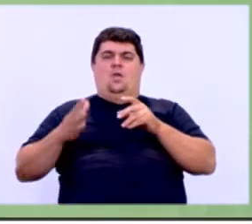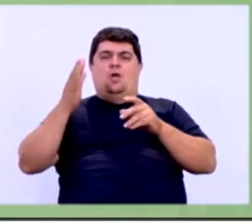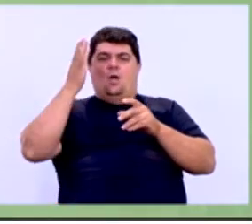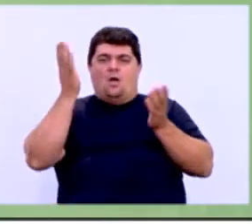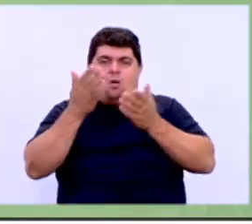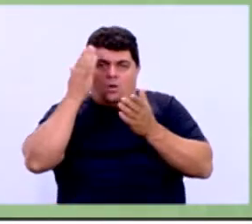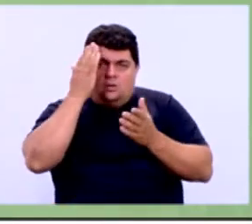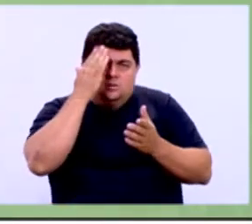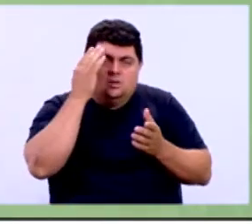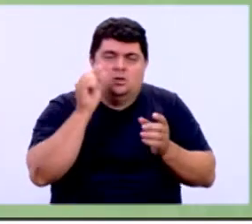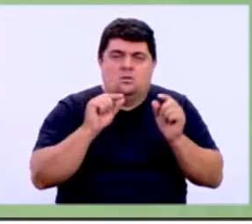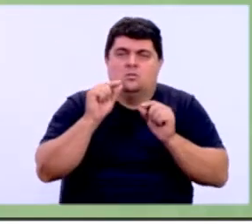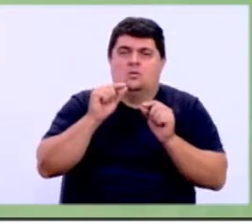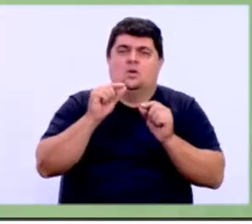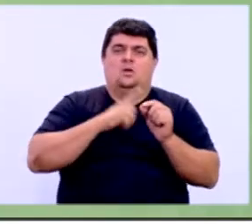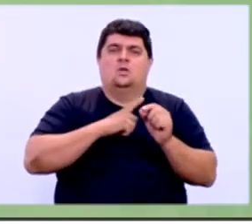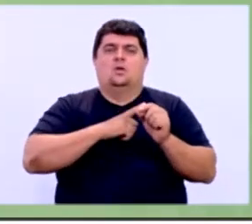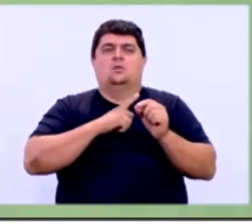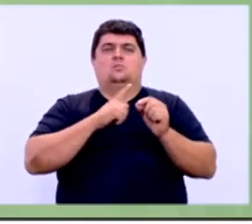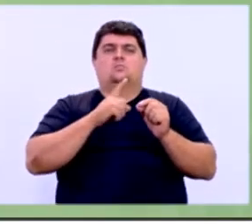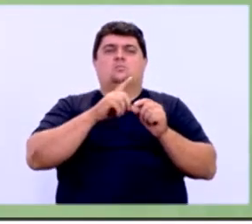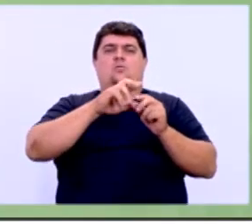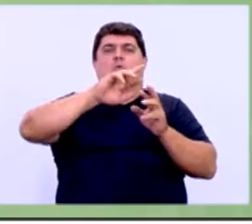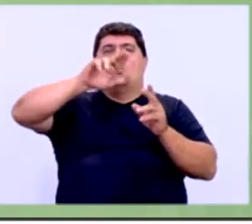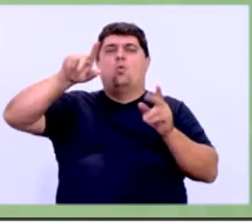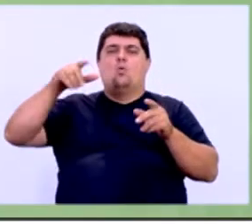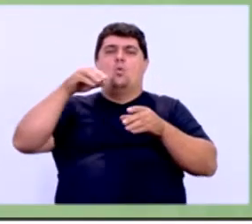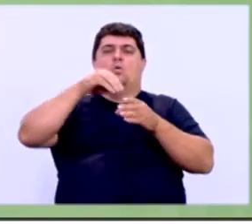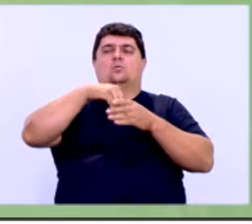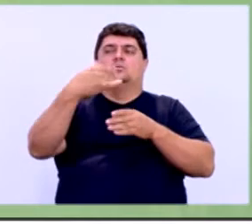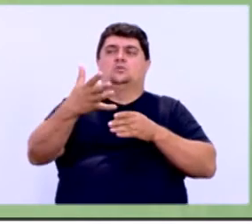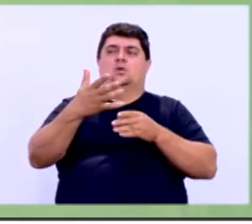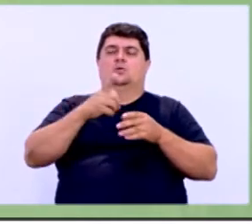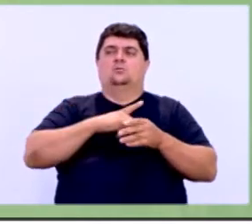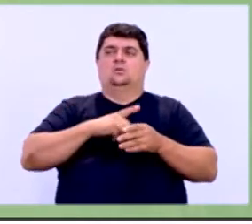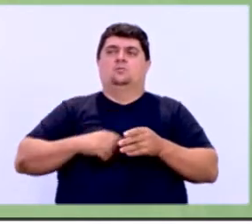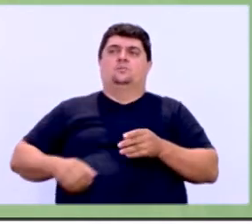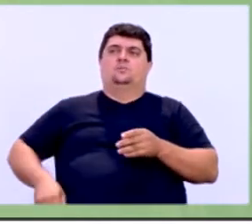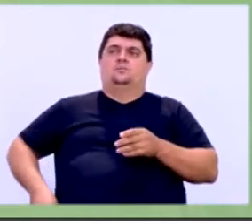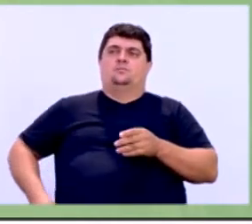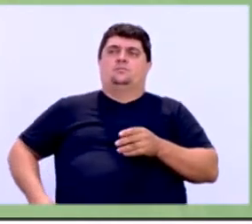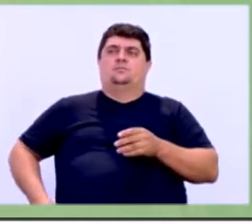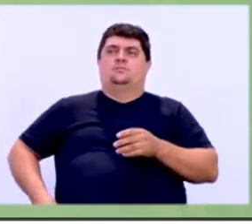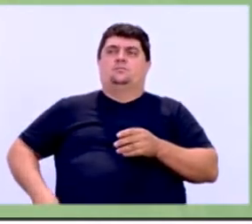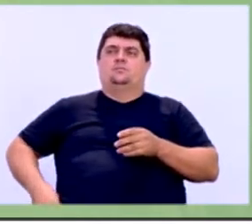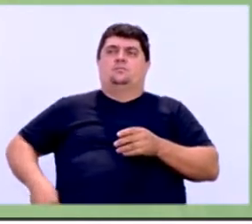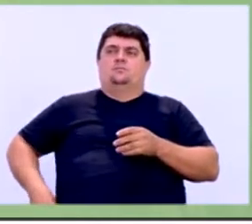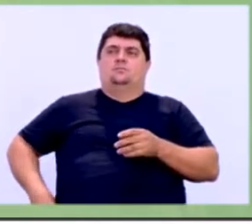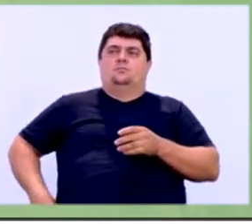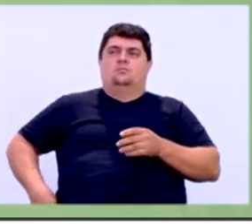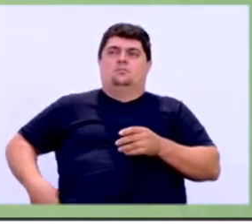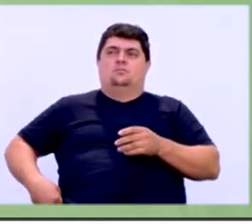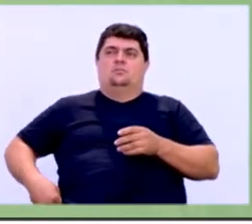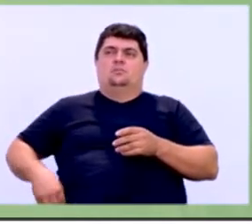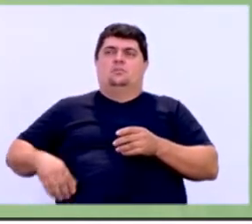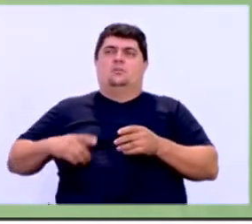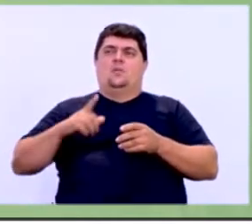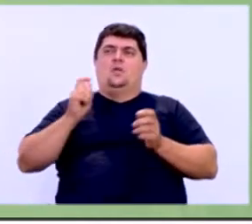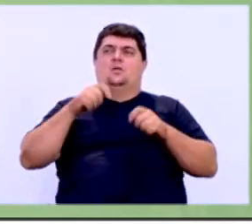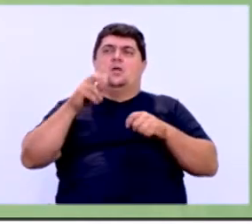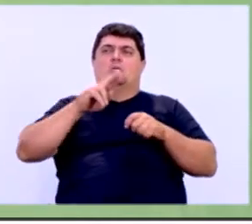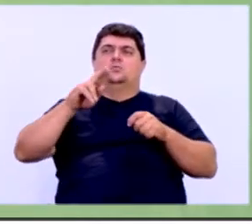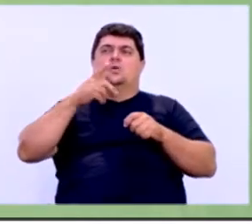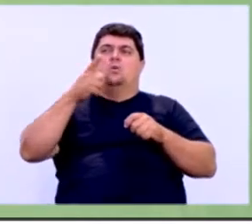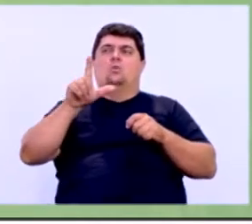acerca das fontes externas, né? Essas fontes externas, da organização e que podem ser utilizadas